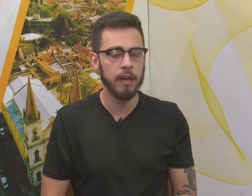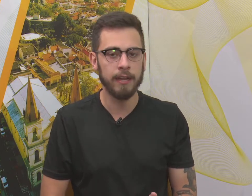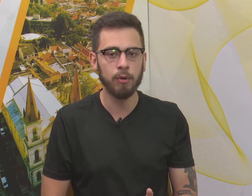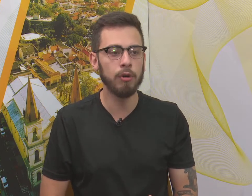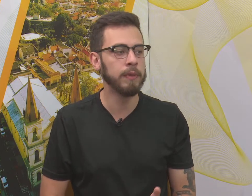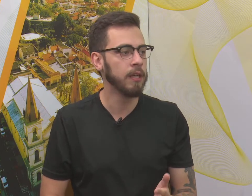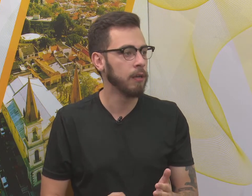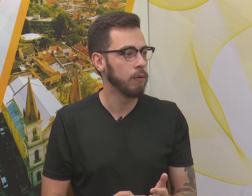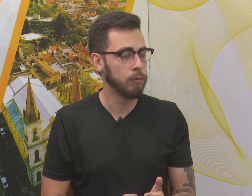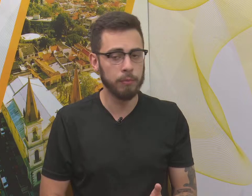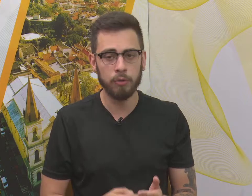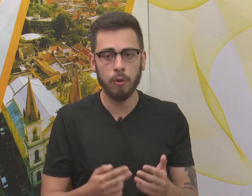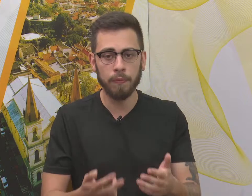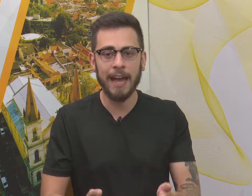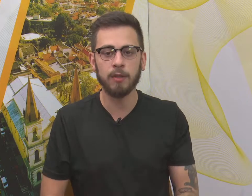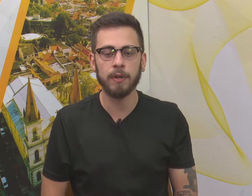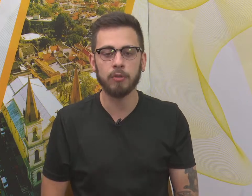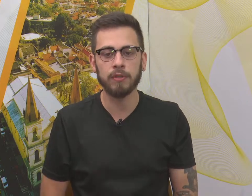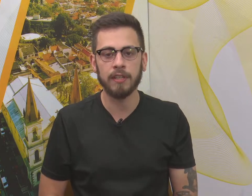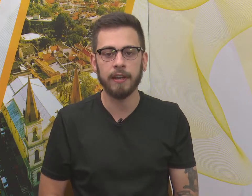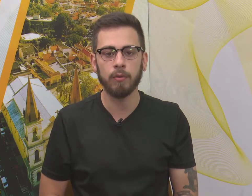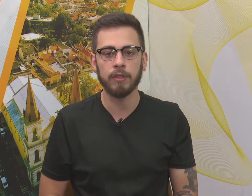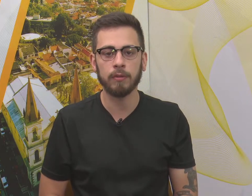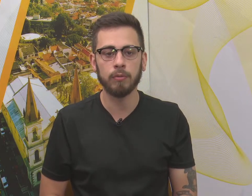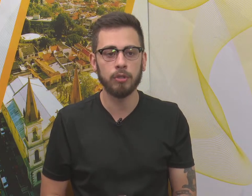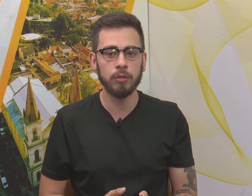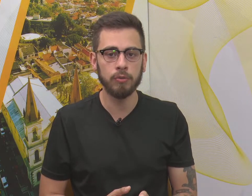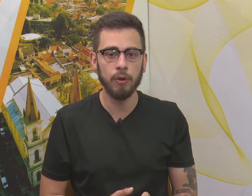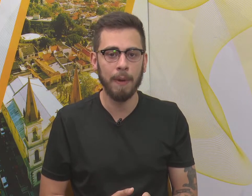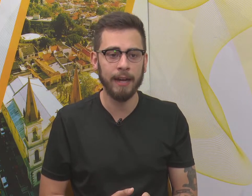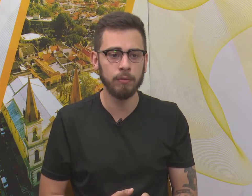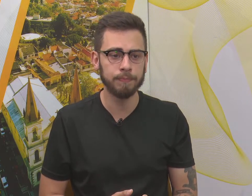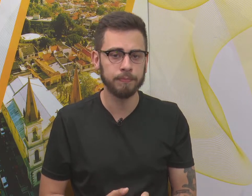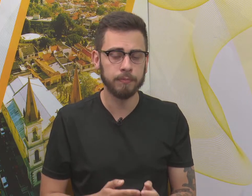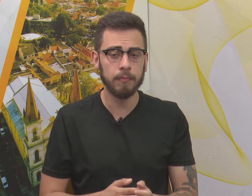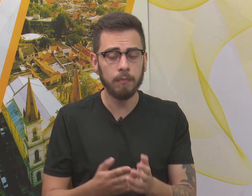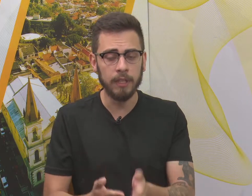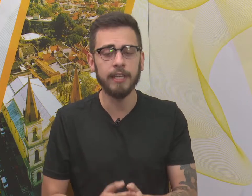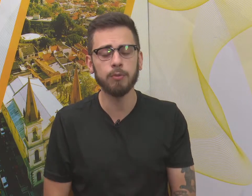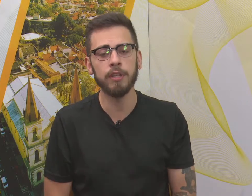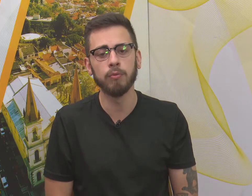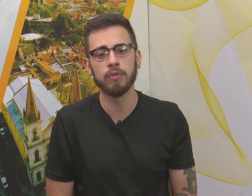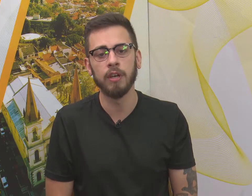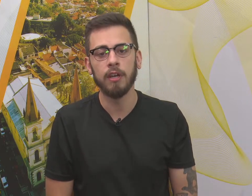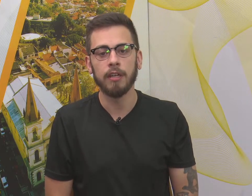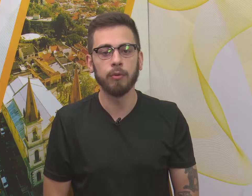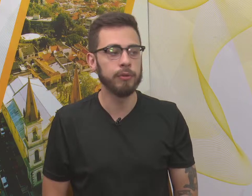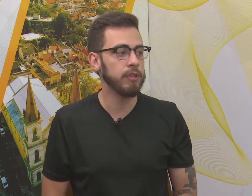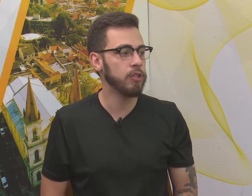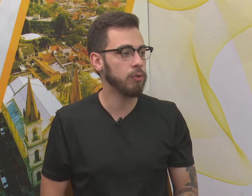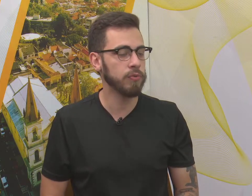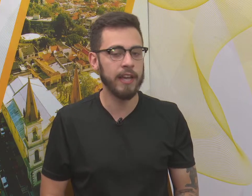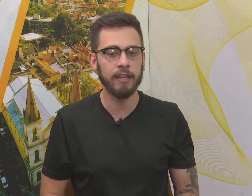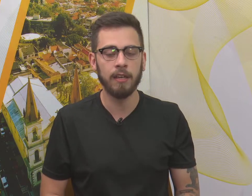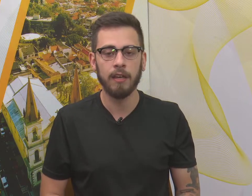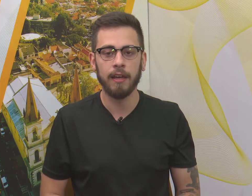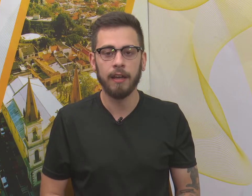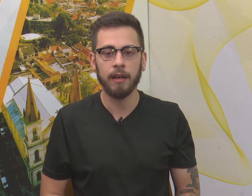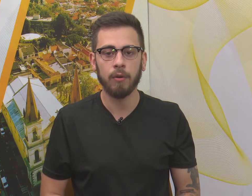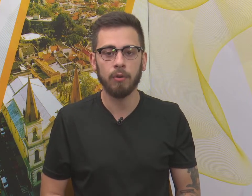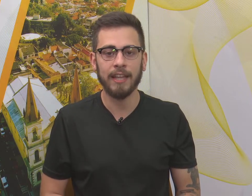campos, nome, o número de contato, para a gente conseguir entrar em contato contigo, o seu bairro e a sua denúncia. E com isso a gente